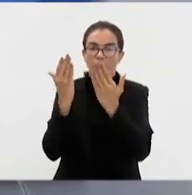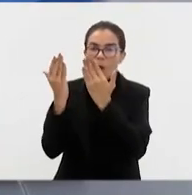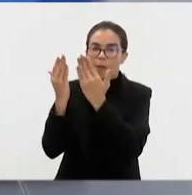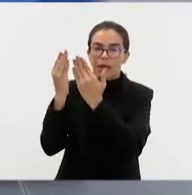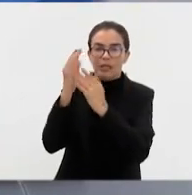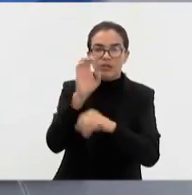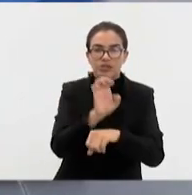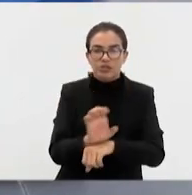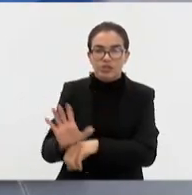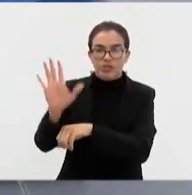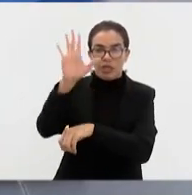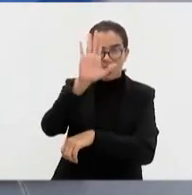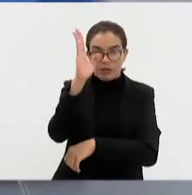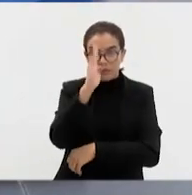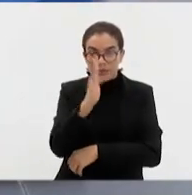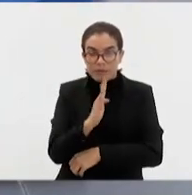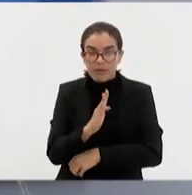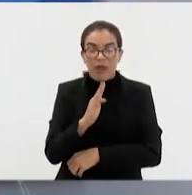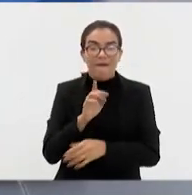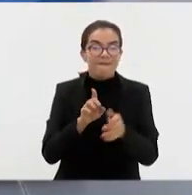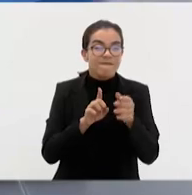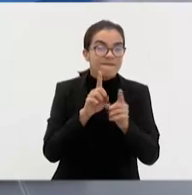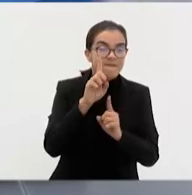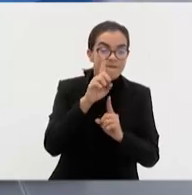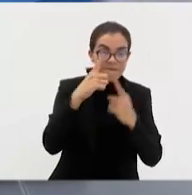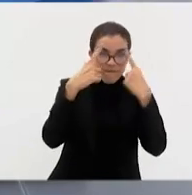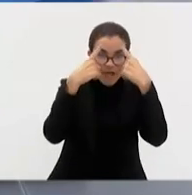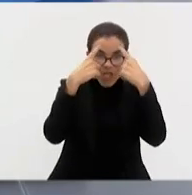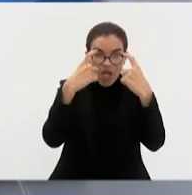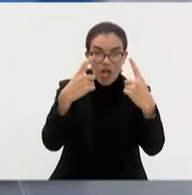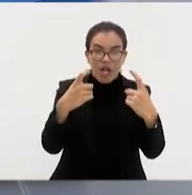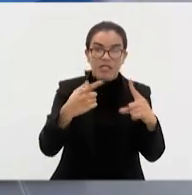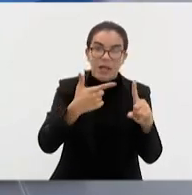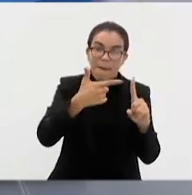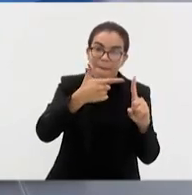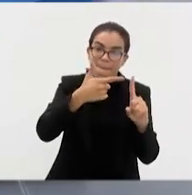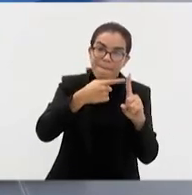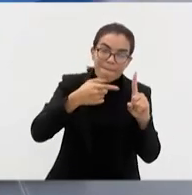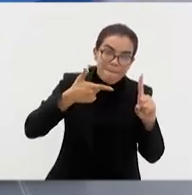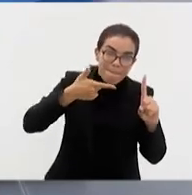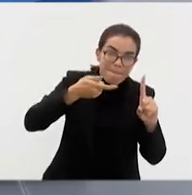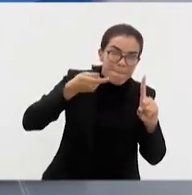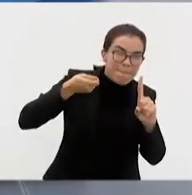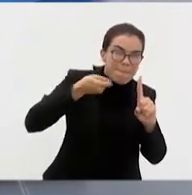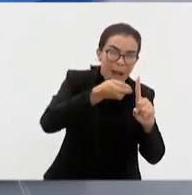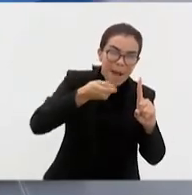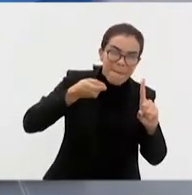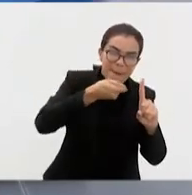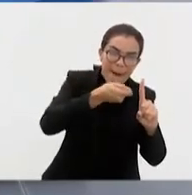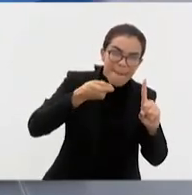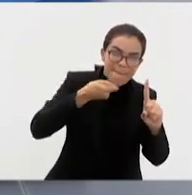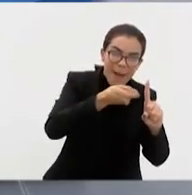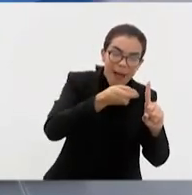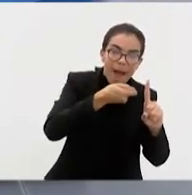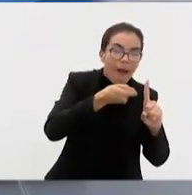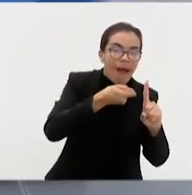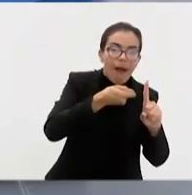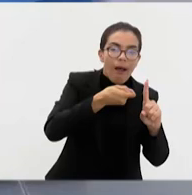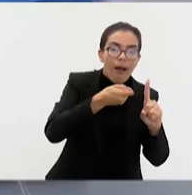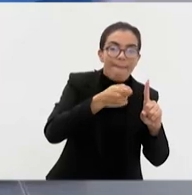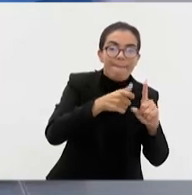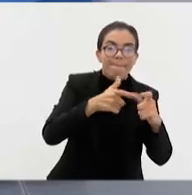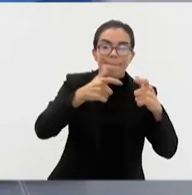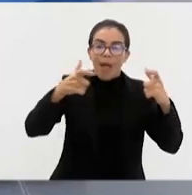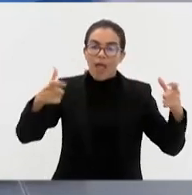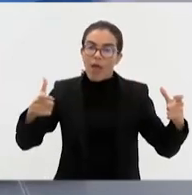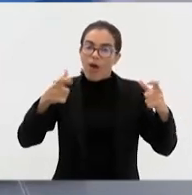deputada Tia Ju, que a violência praticada com arma branca, aqui, majoritariamente, a violência